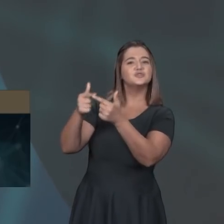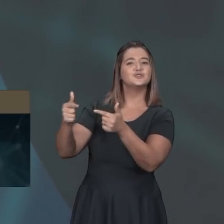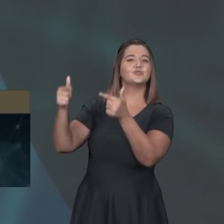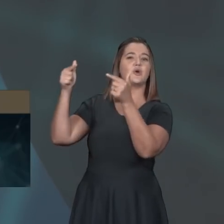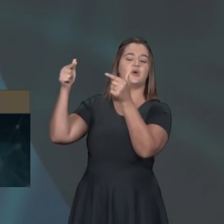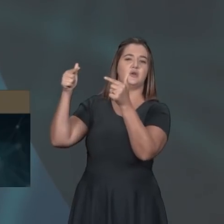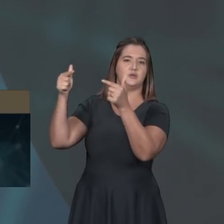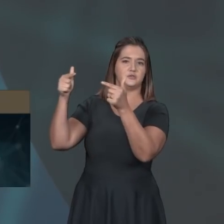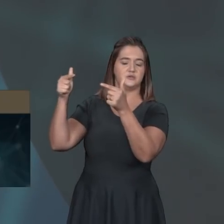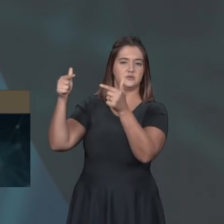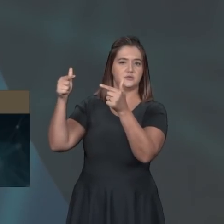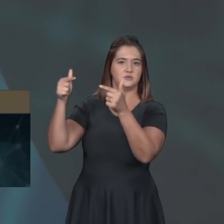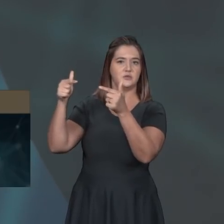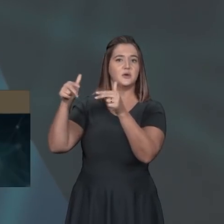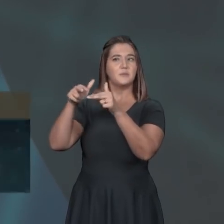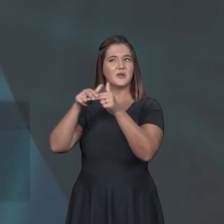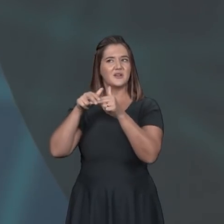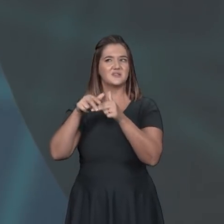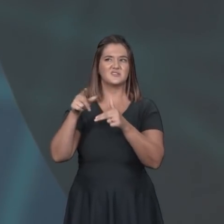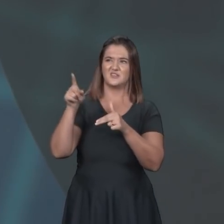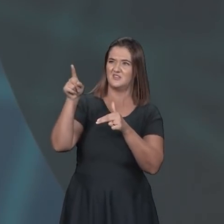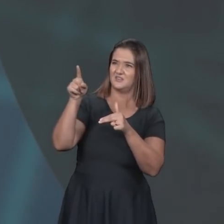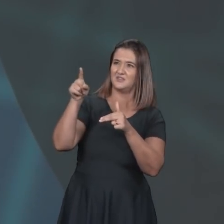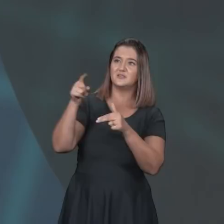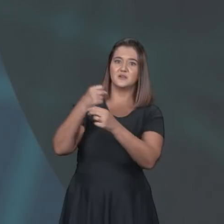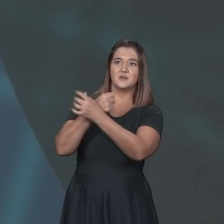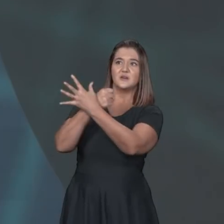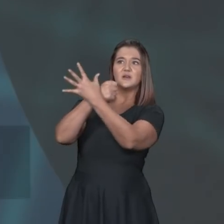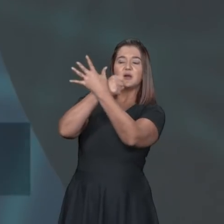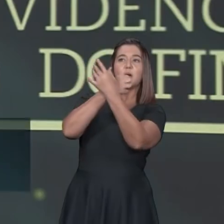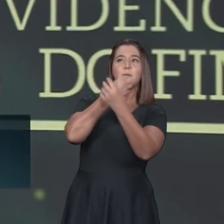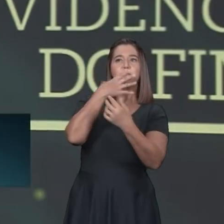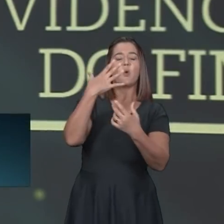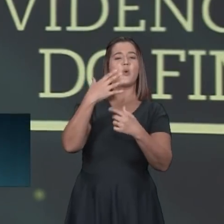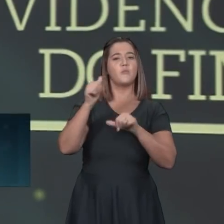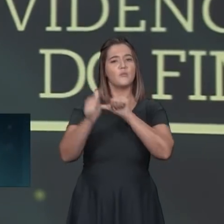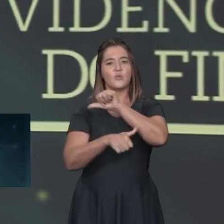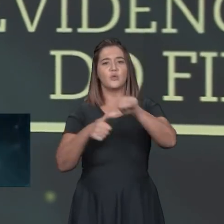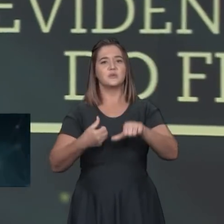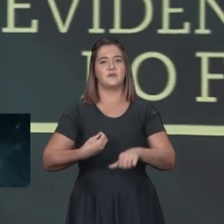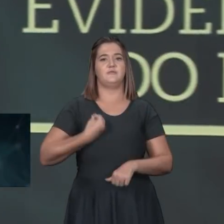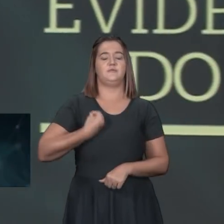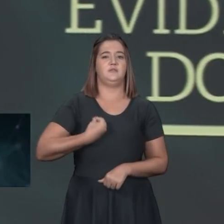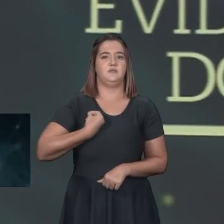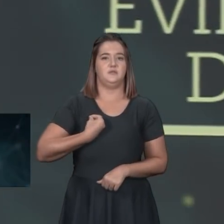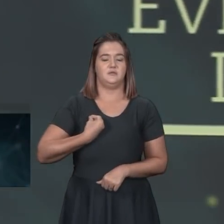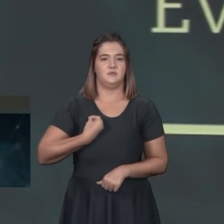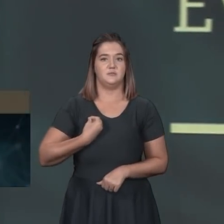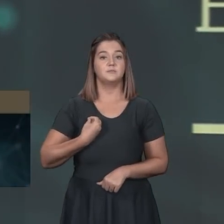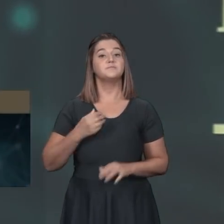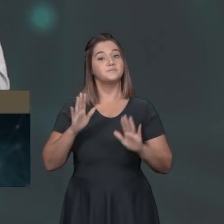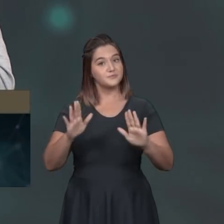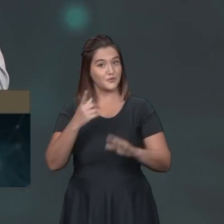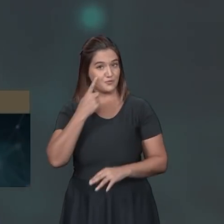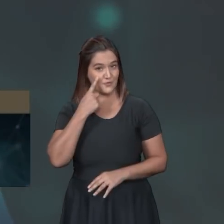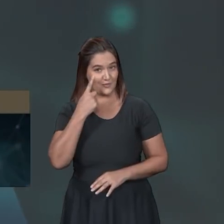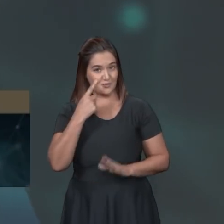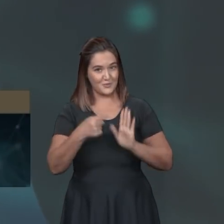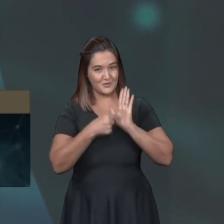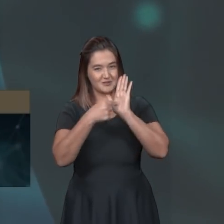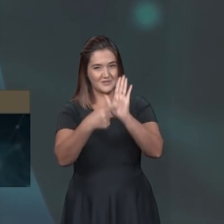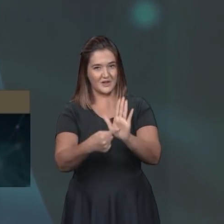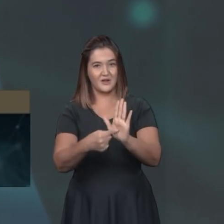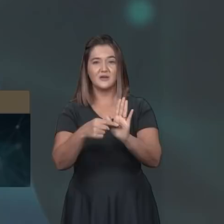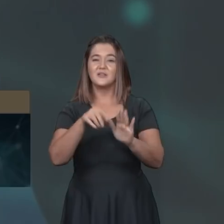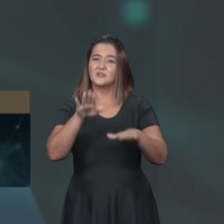cometa, de um prenúncio de azar, para um sinal bom? O que eu vou revelar nessa noite para você talvez vai surpreender